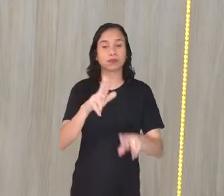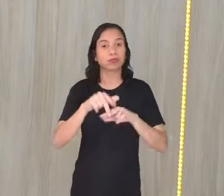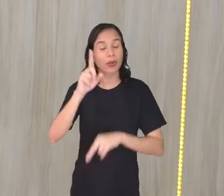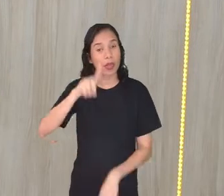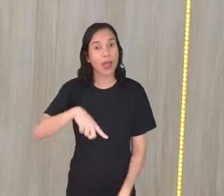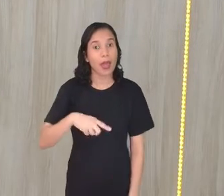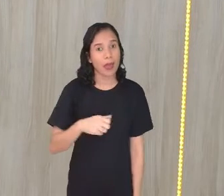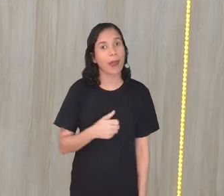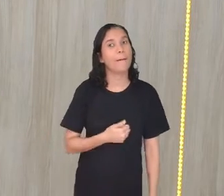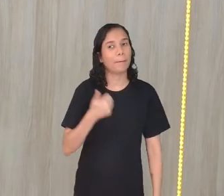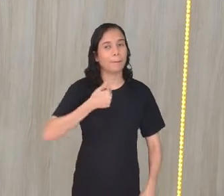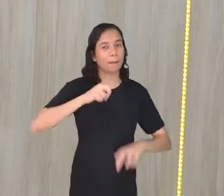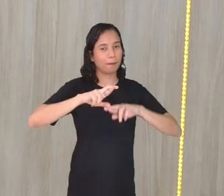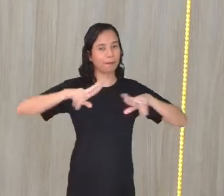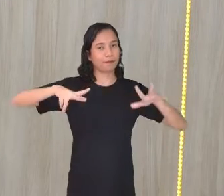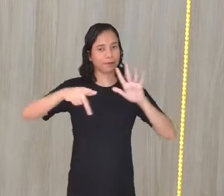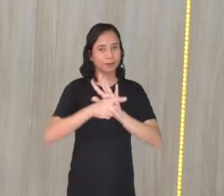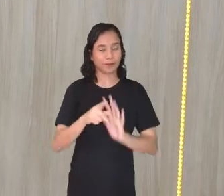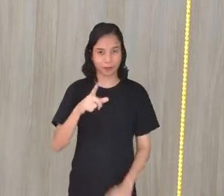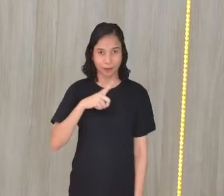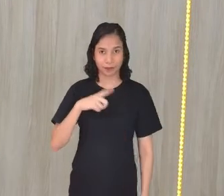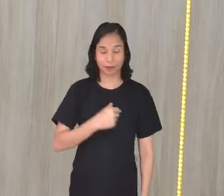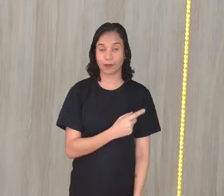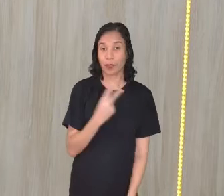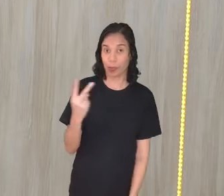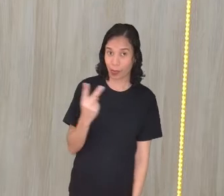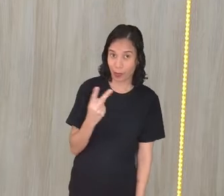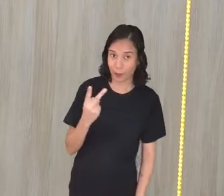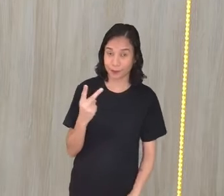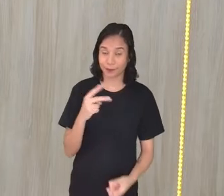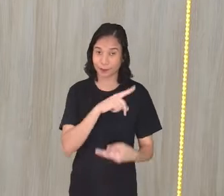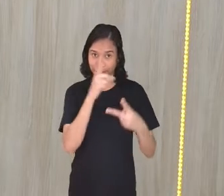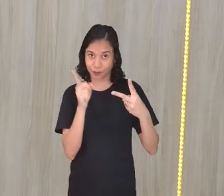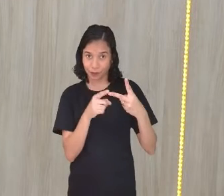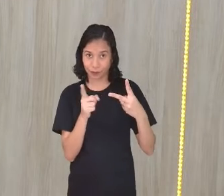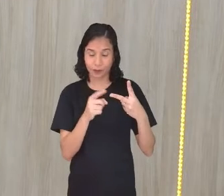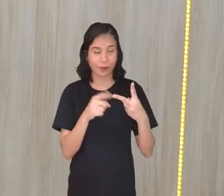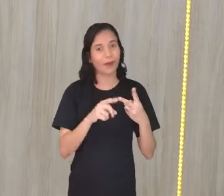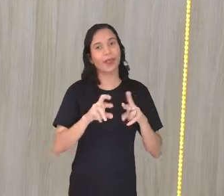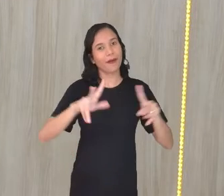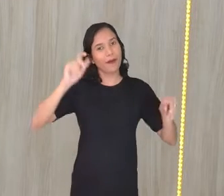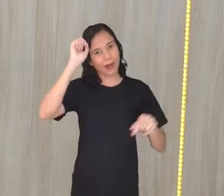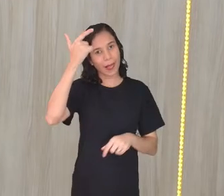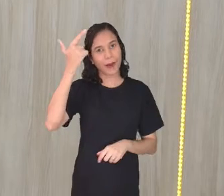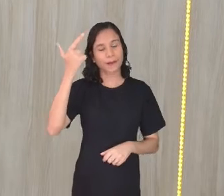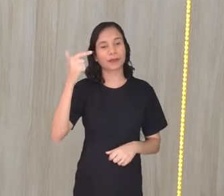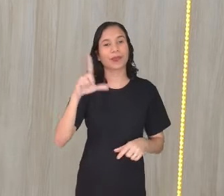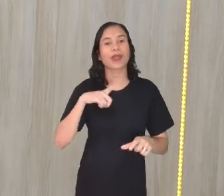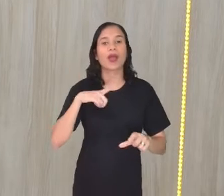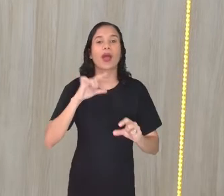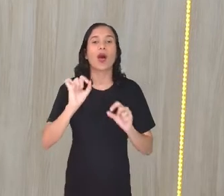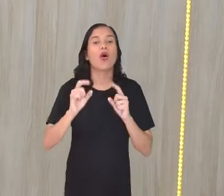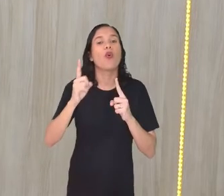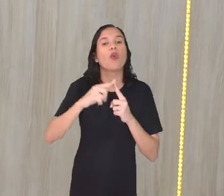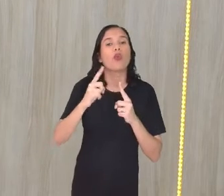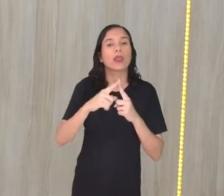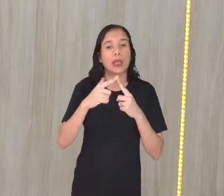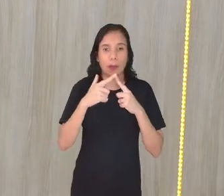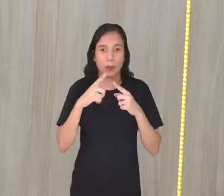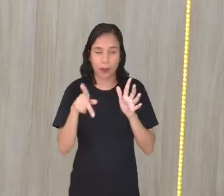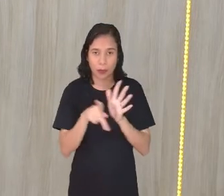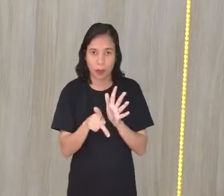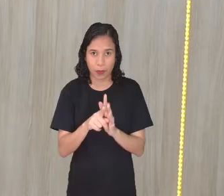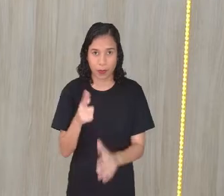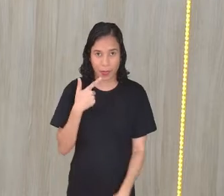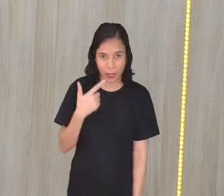já é a primeira diferença entre as duas. Segunda diferença, e mais óbvia também, a linguagem. Eu estou